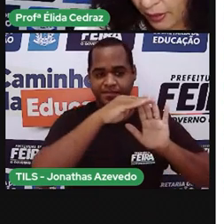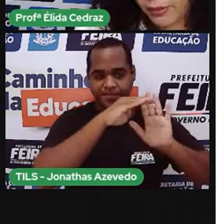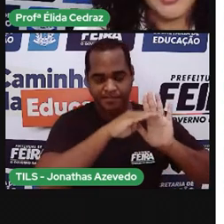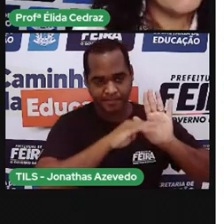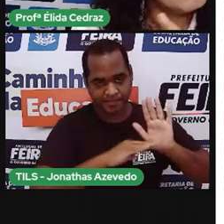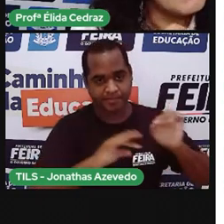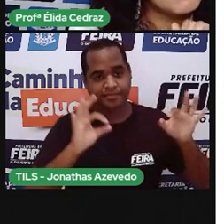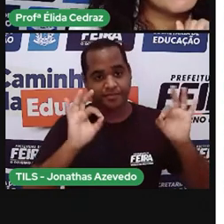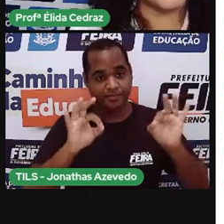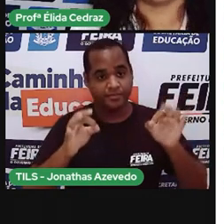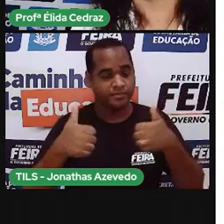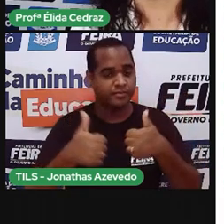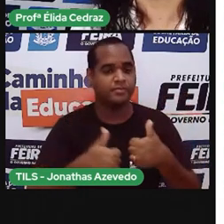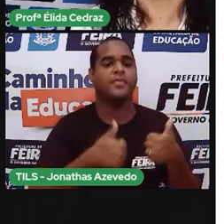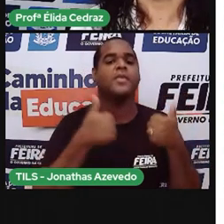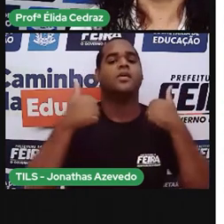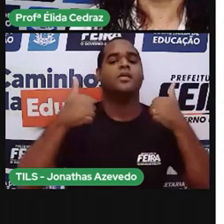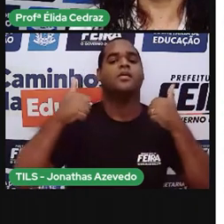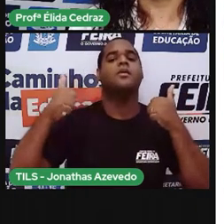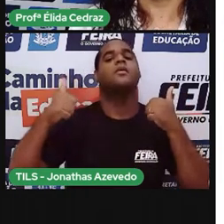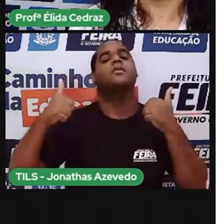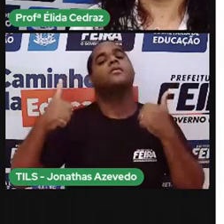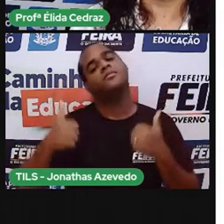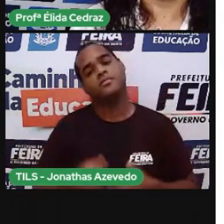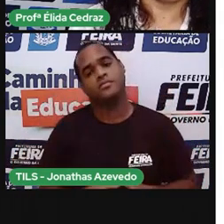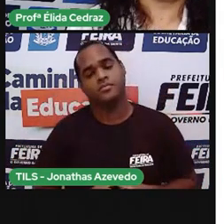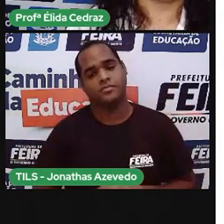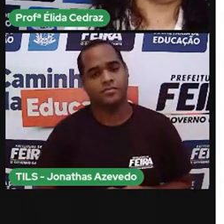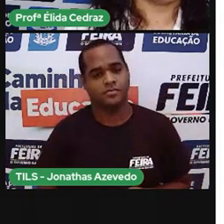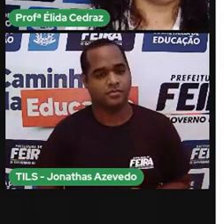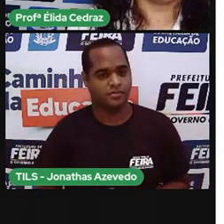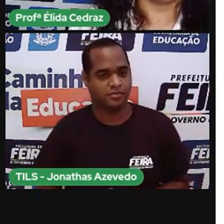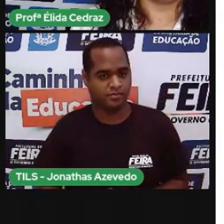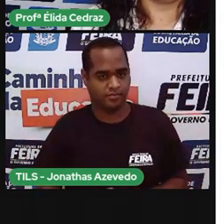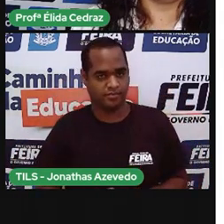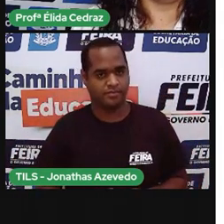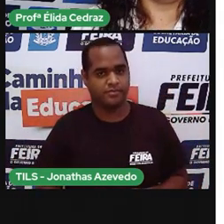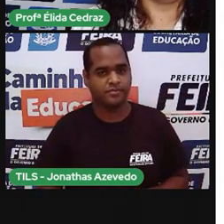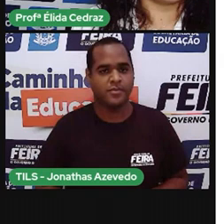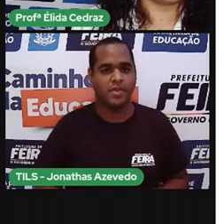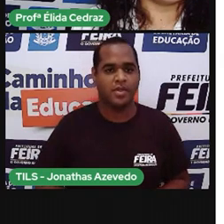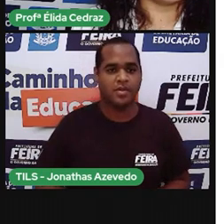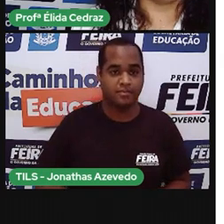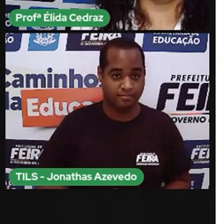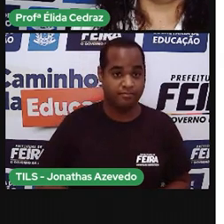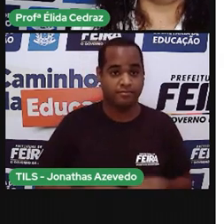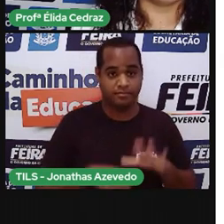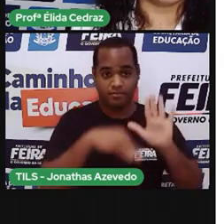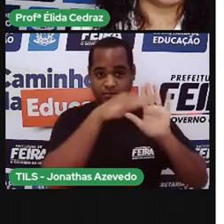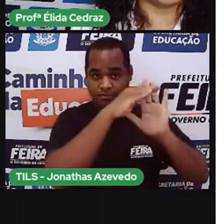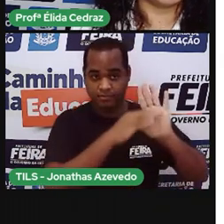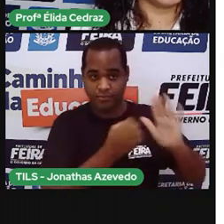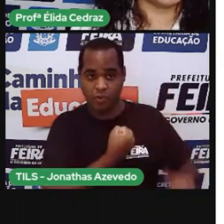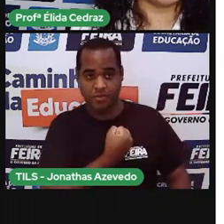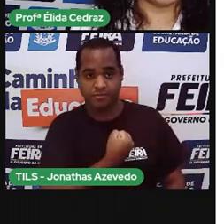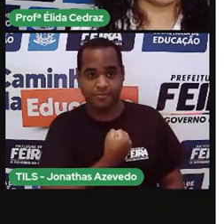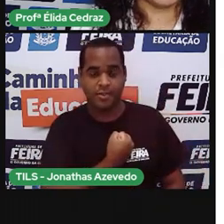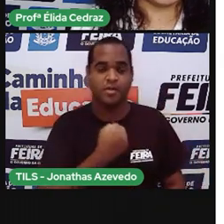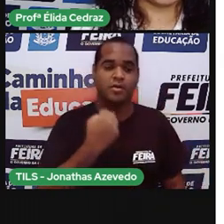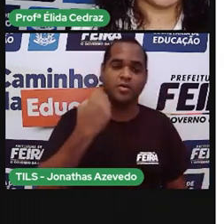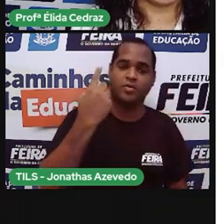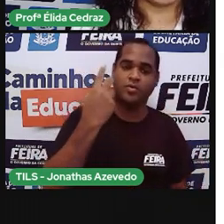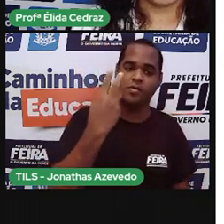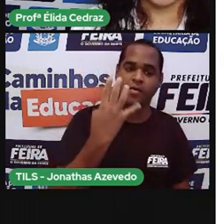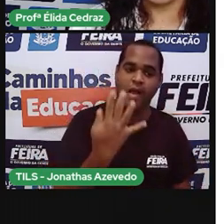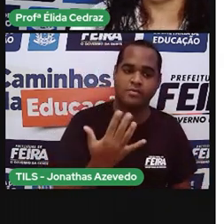muito bem vamos lá e a pra colocou uma lista de números de